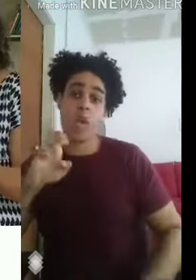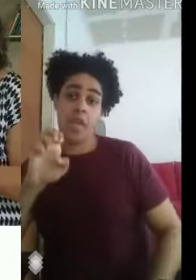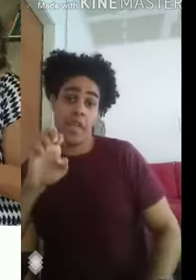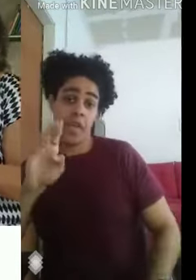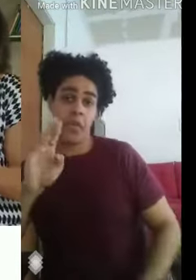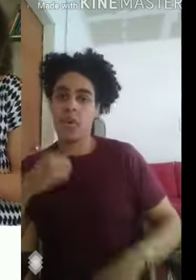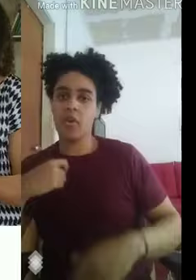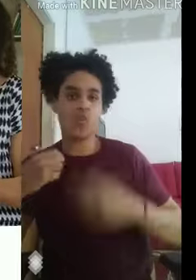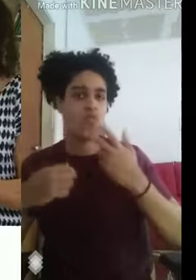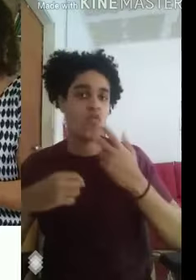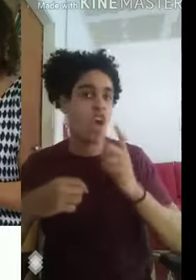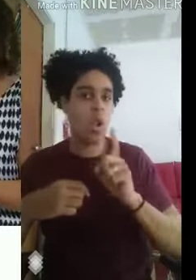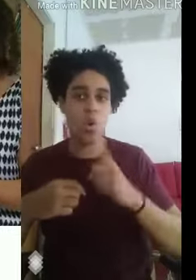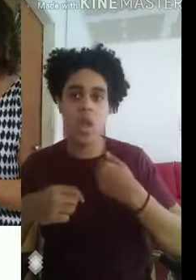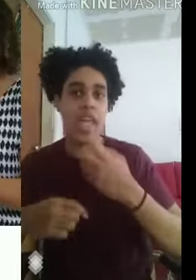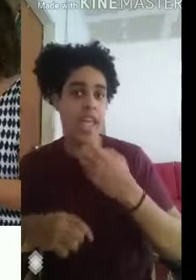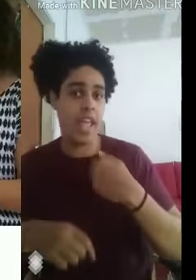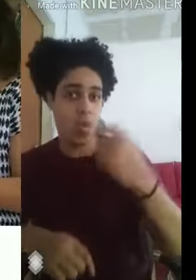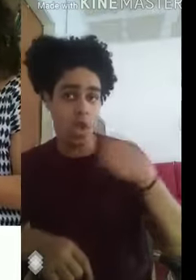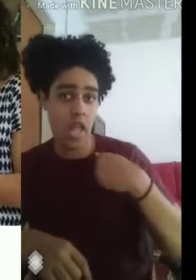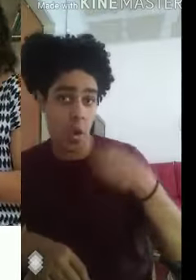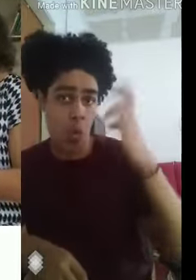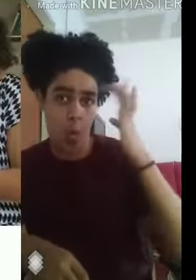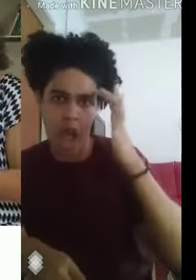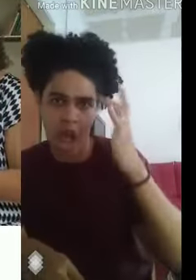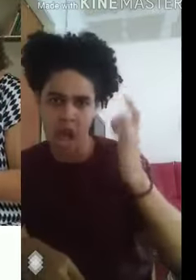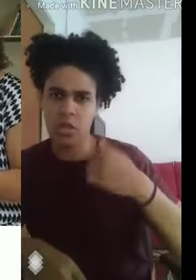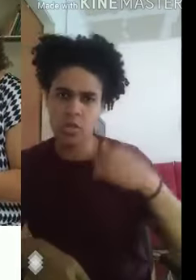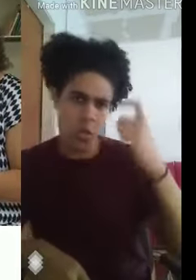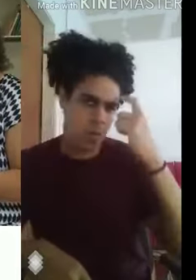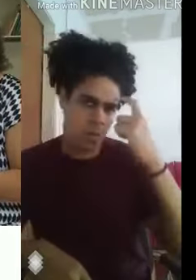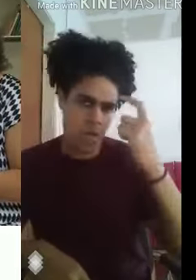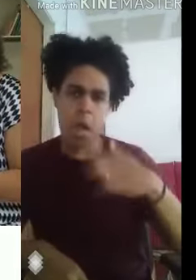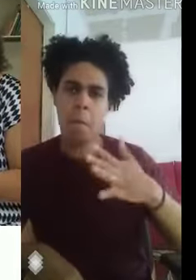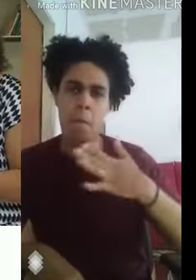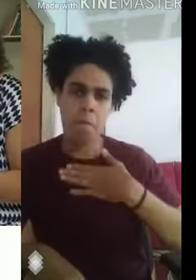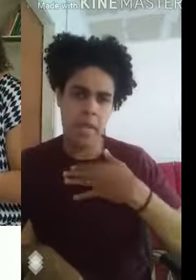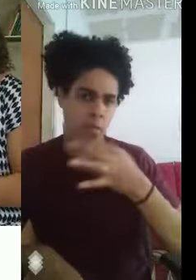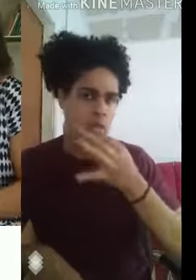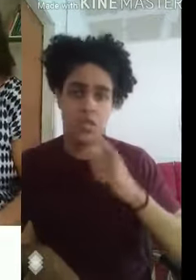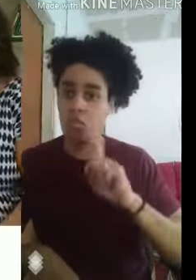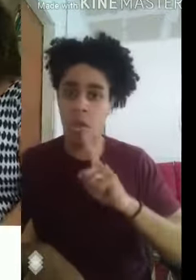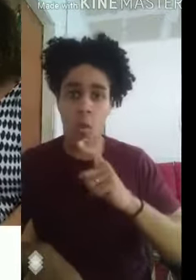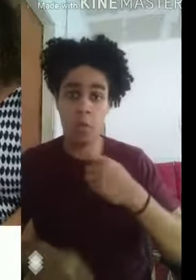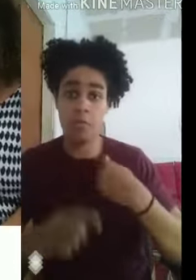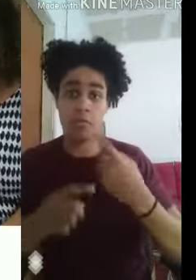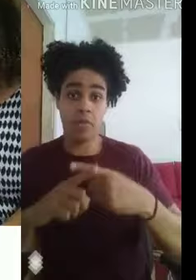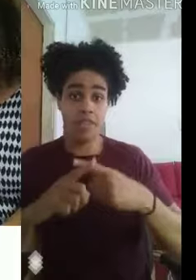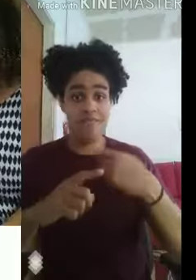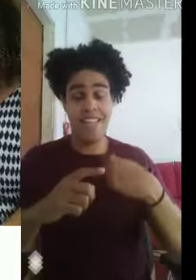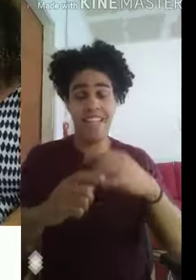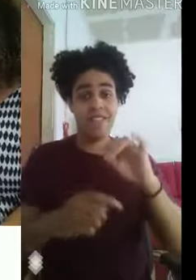acho, eu penso, esta é a minha opinião. Isso não pode aparecer numa linguagem impessoal.